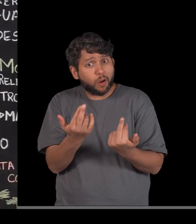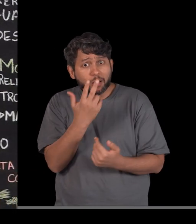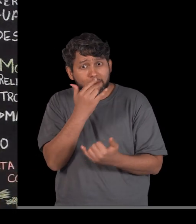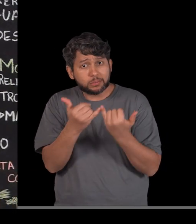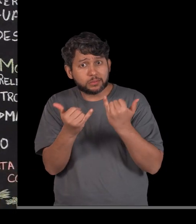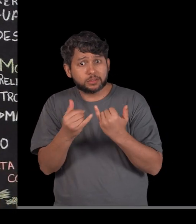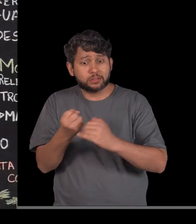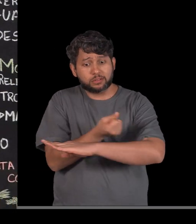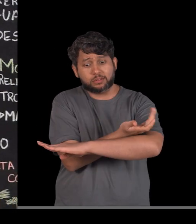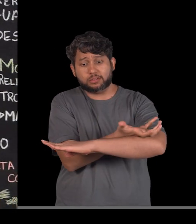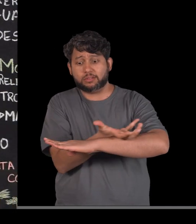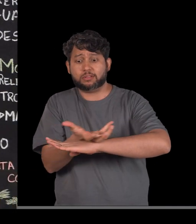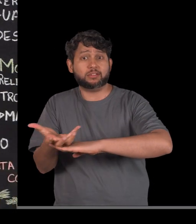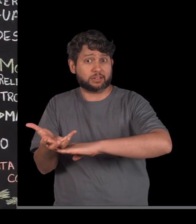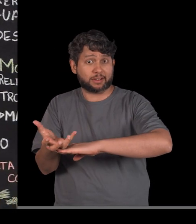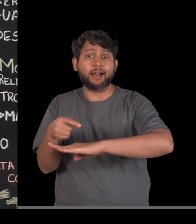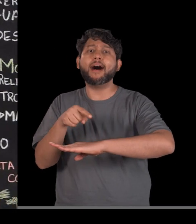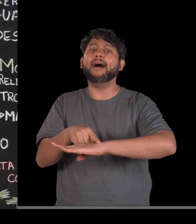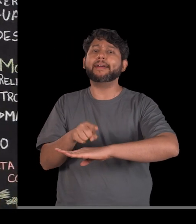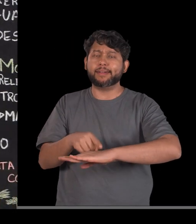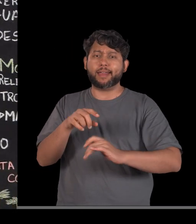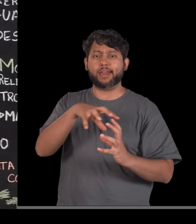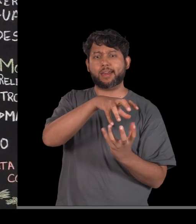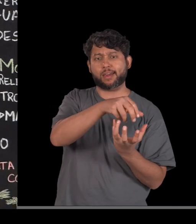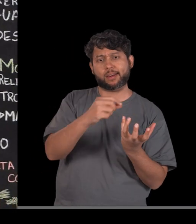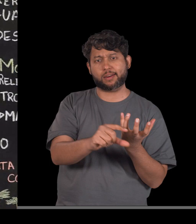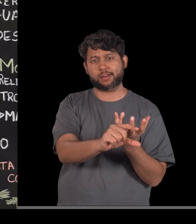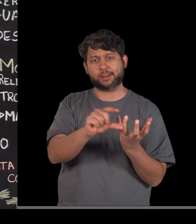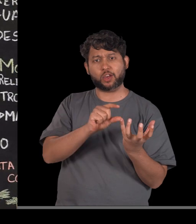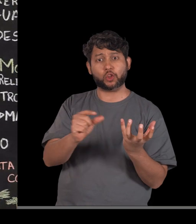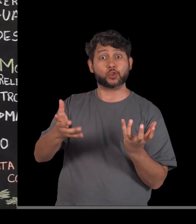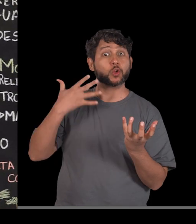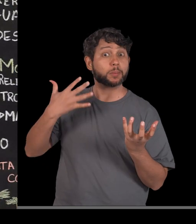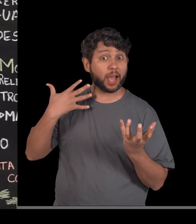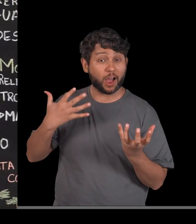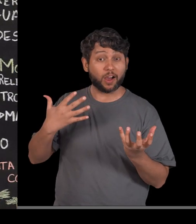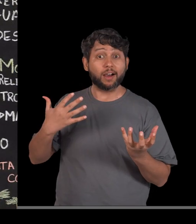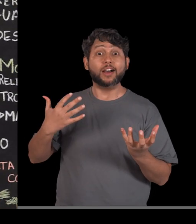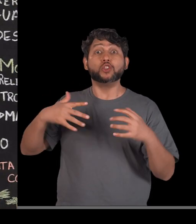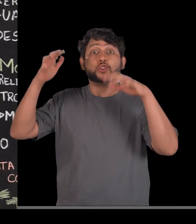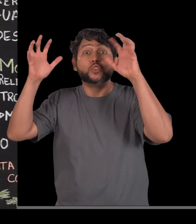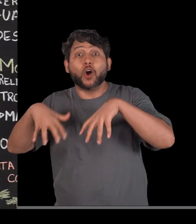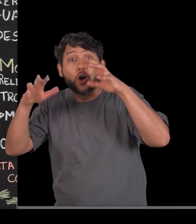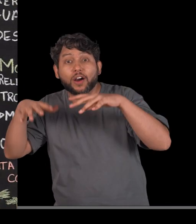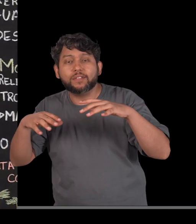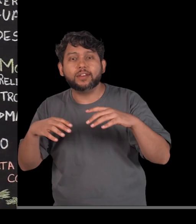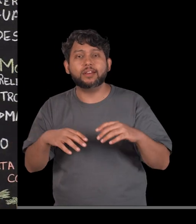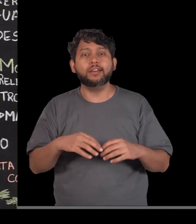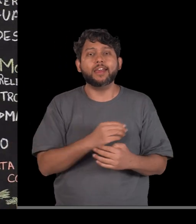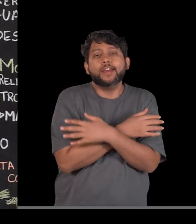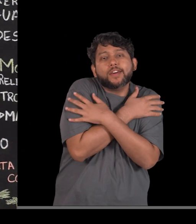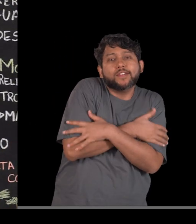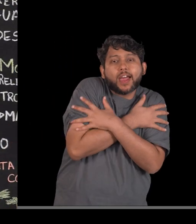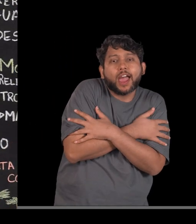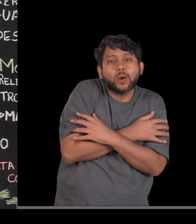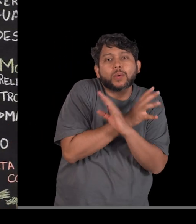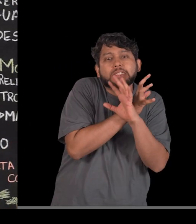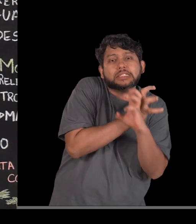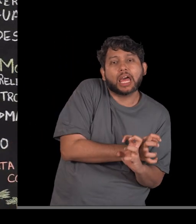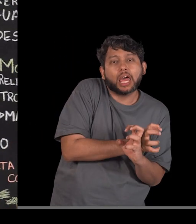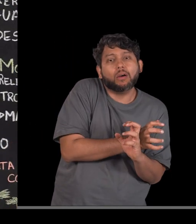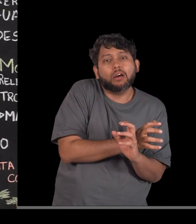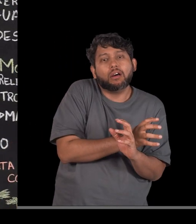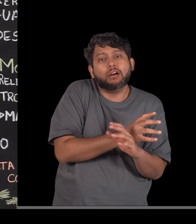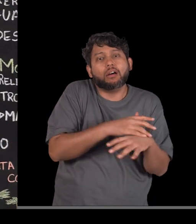por isso. Por quê? Lá nós temos o clima tropical tradicional, com verões chuvosos e invernos secos. Isso faz